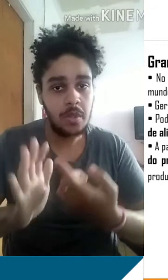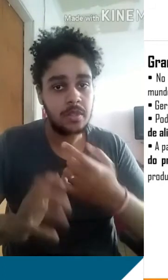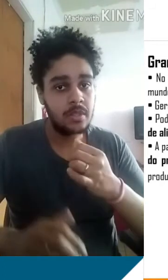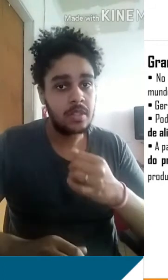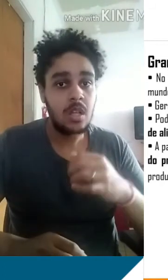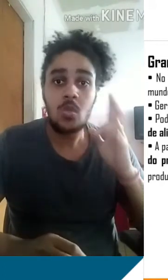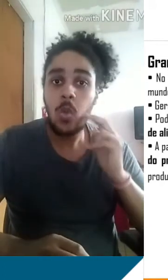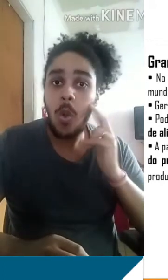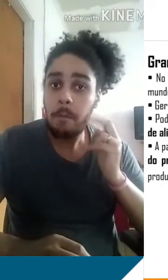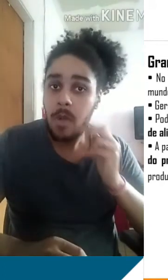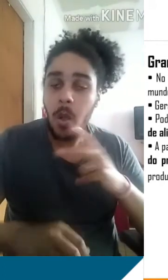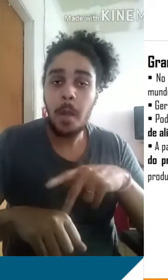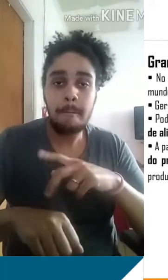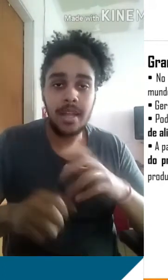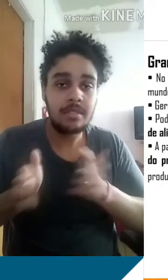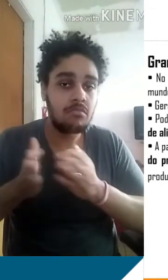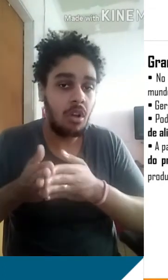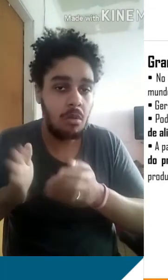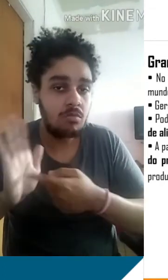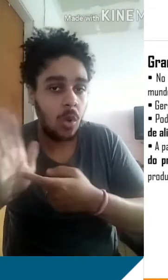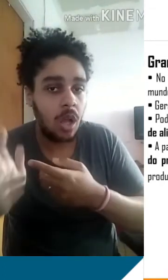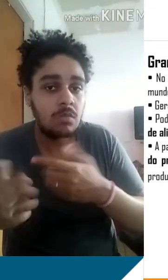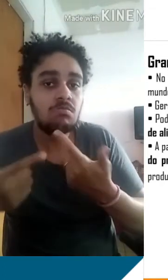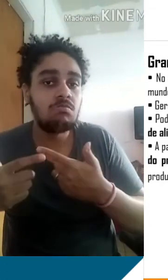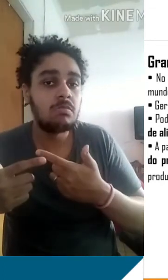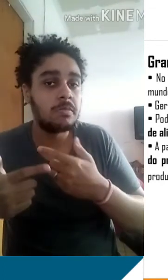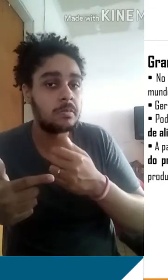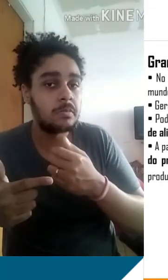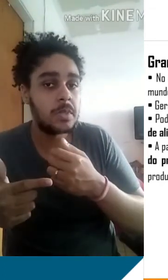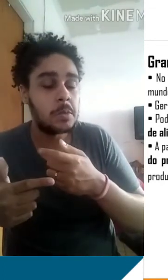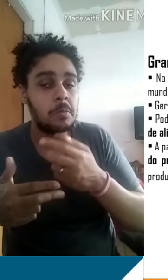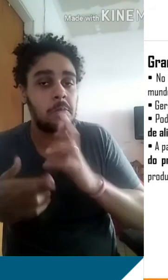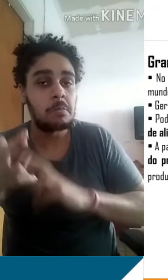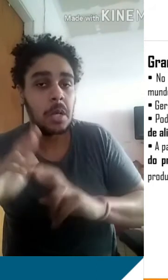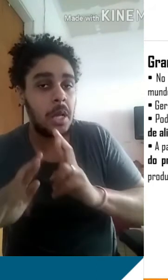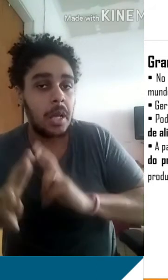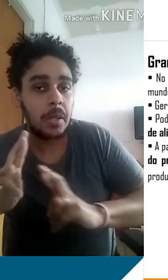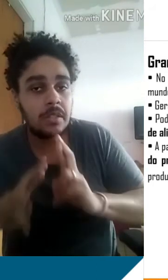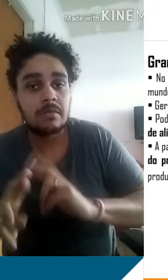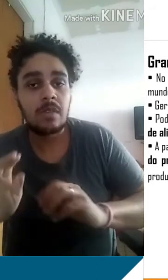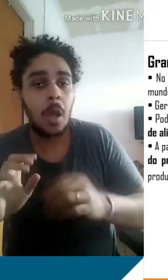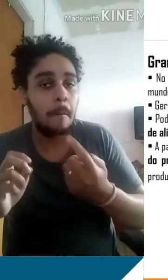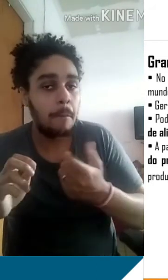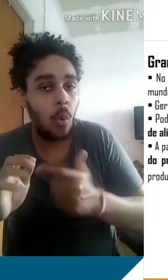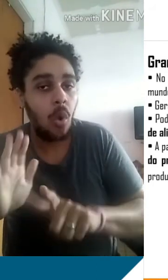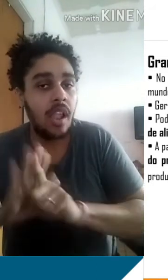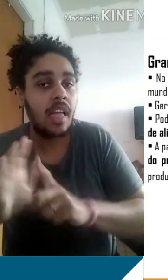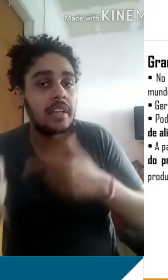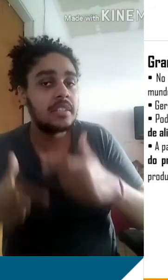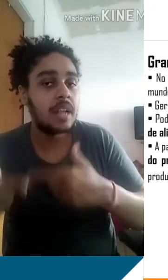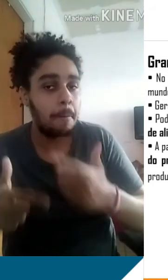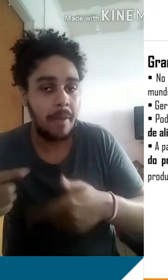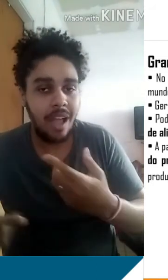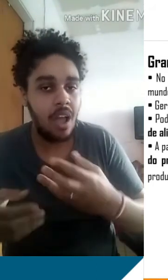uma relação de poucas leis trabalhistas ou leis trabalhistas menos rígidas, apresentam uma característica de